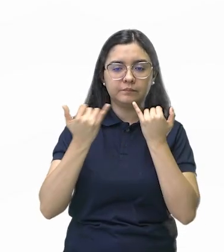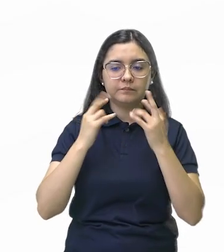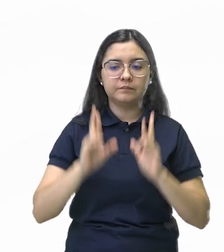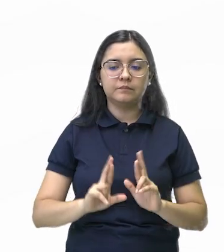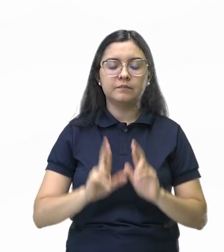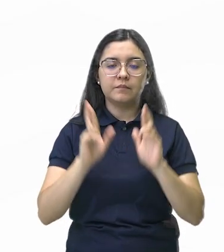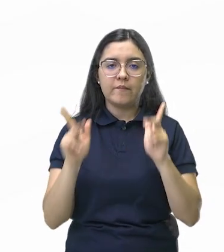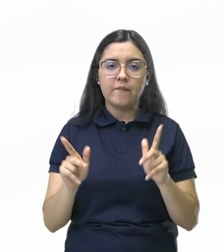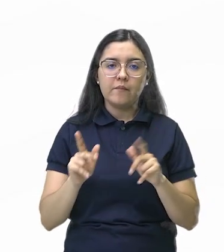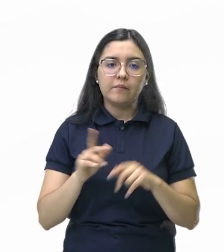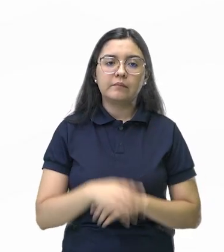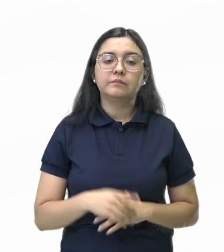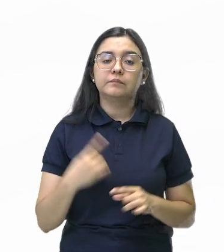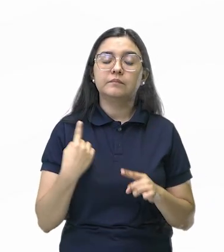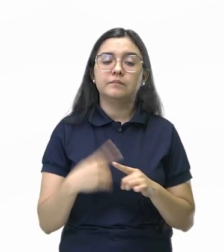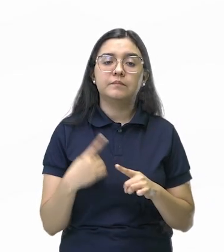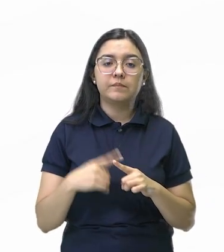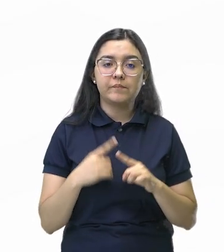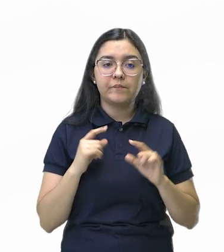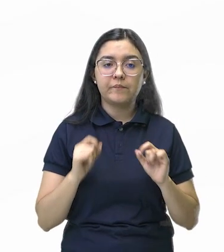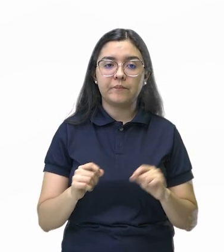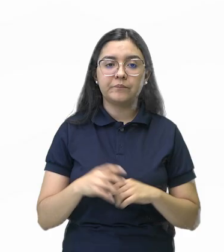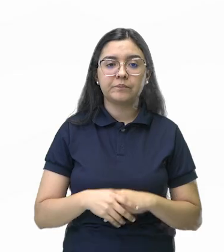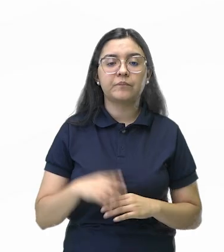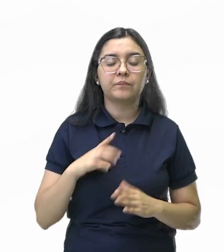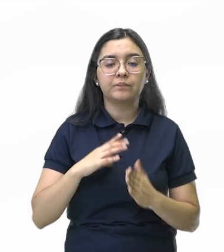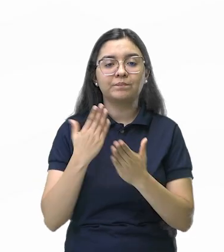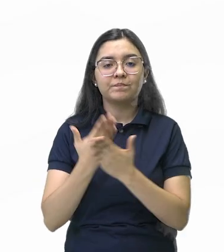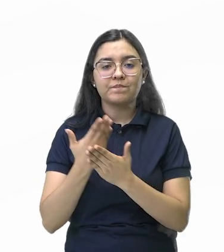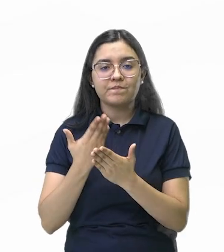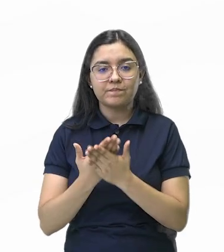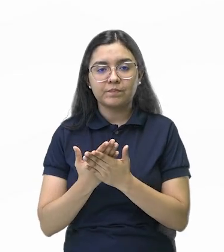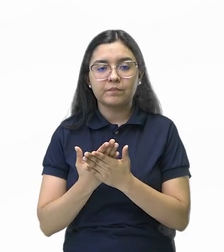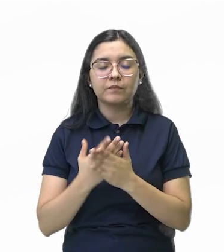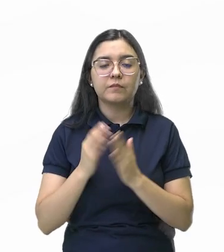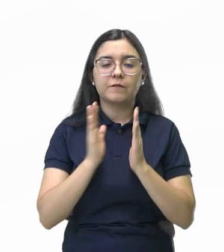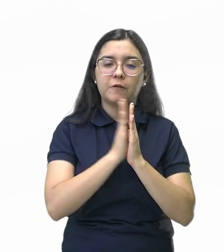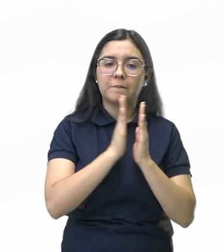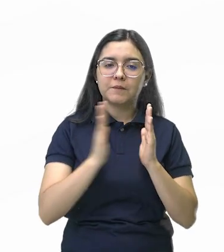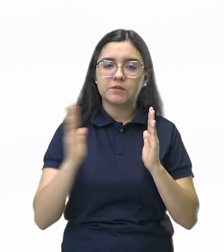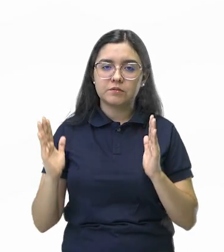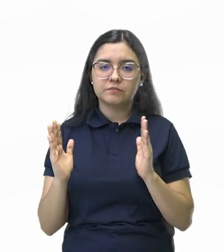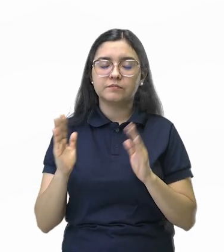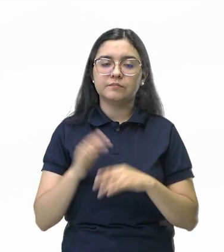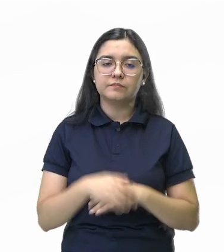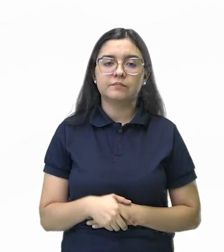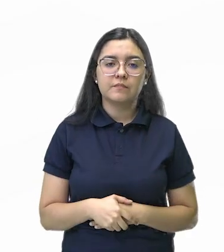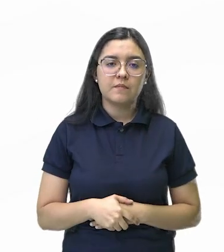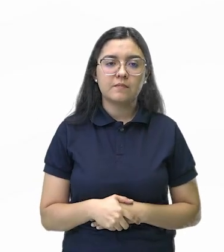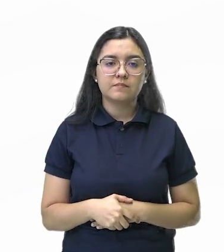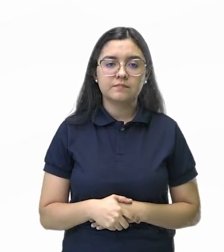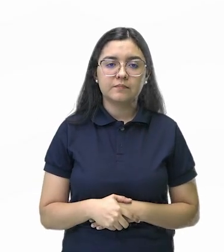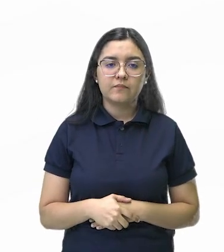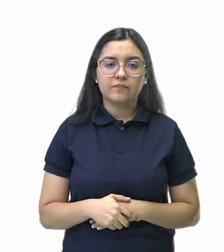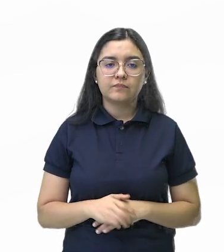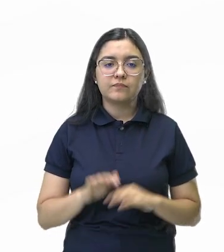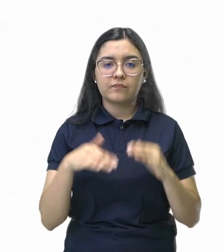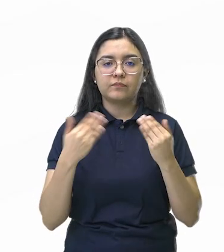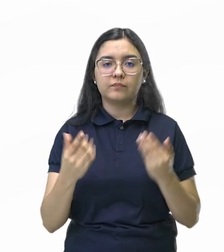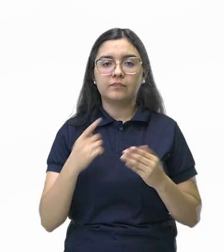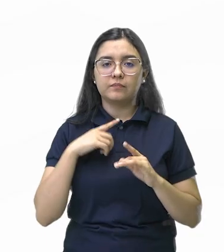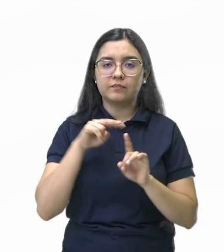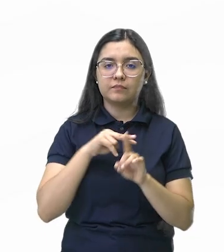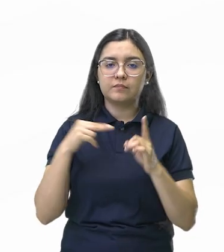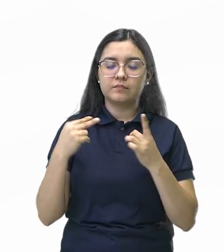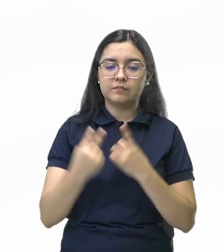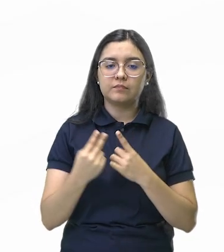diferente, porque foi um estudo, foi algo processual. Então, quando eu tenho esse olhar para